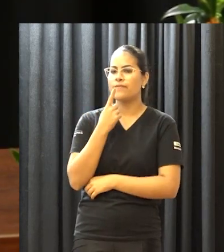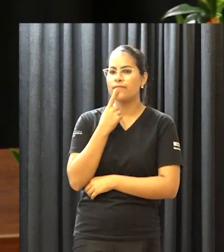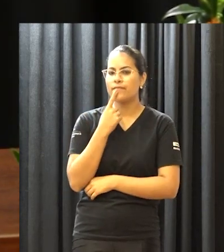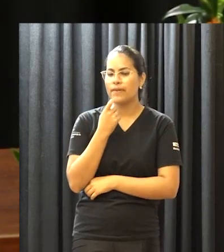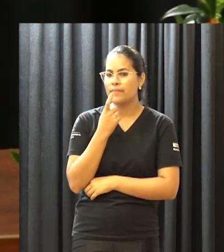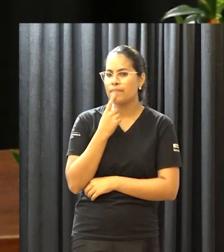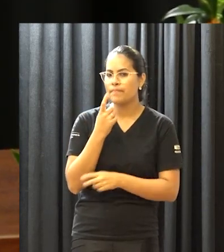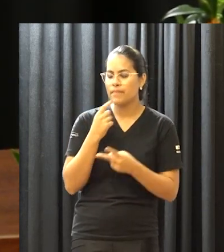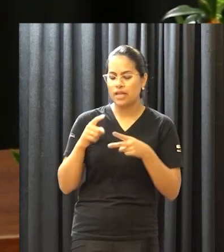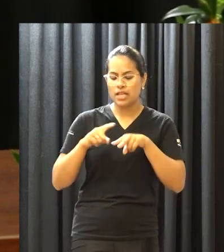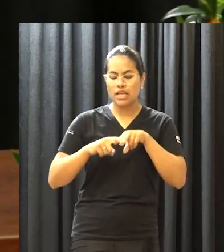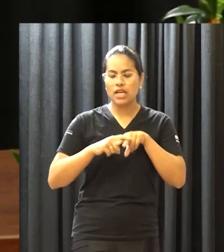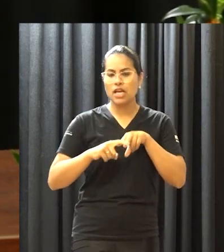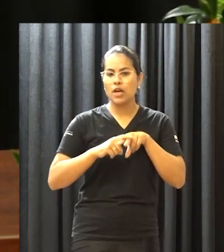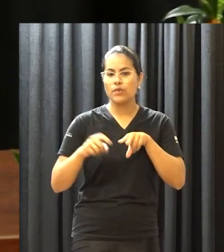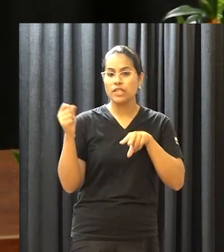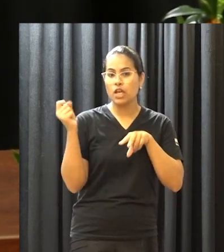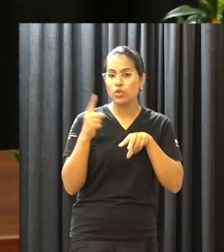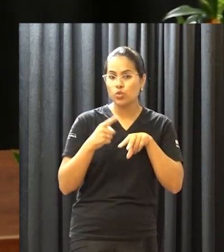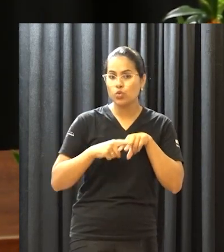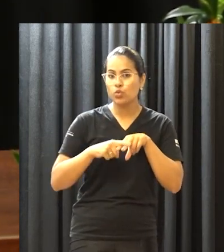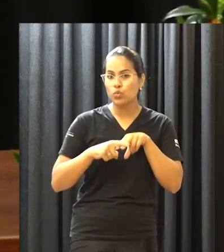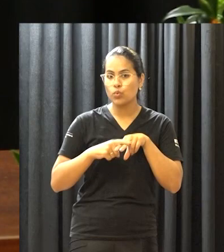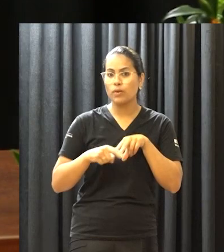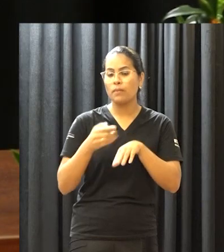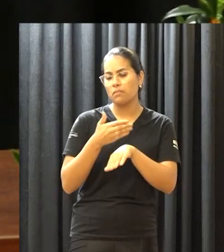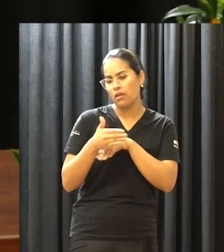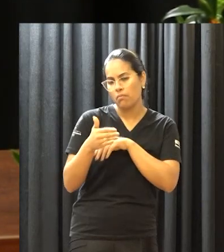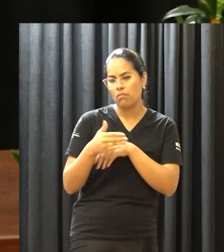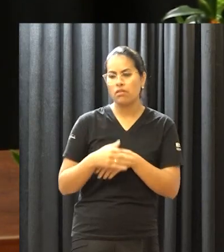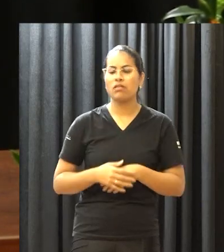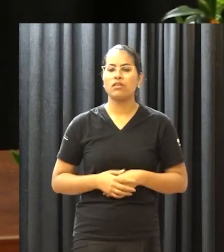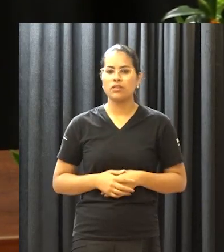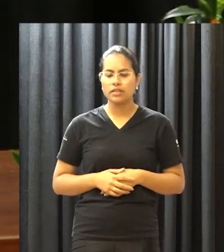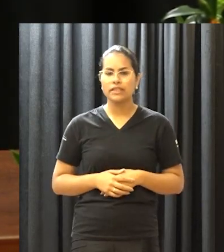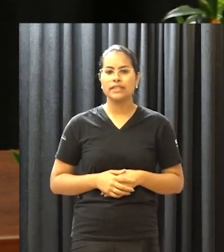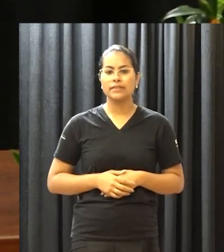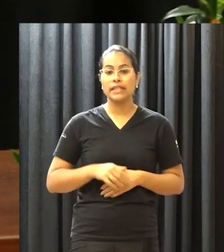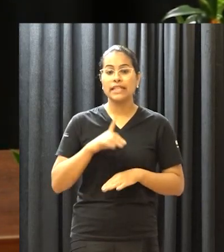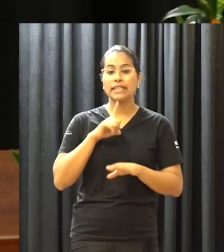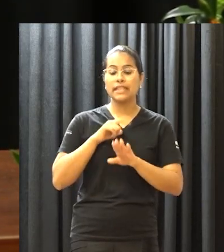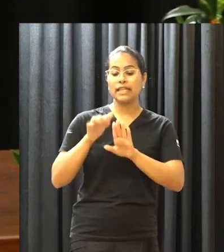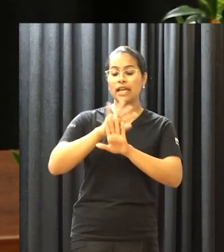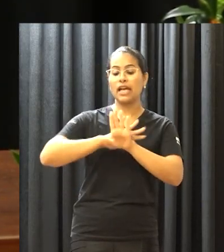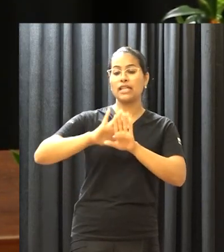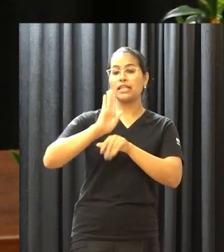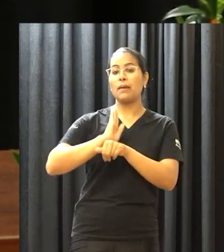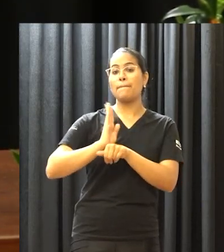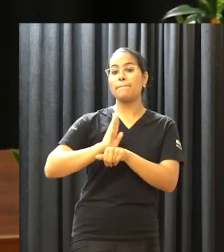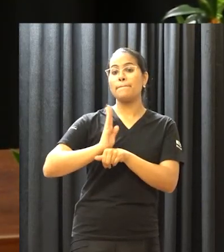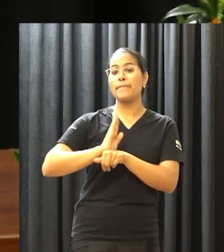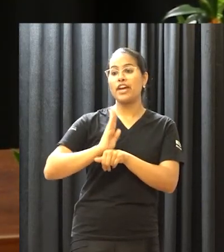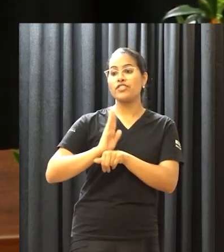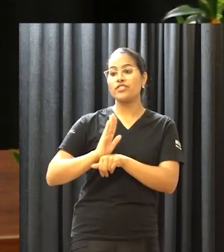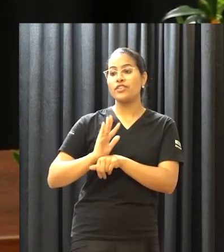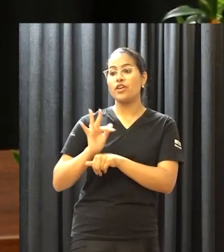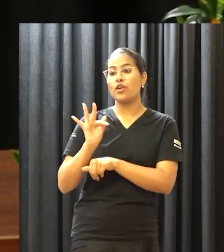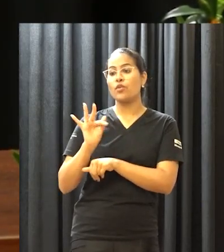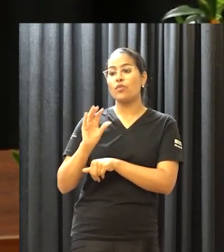ali do retrato dela, do quadrado onde ela está, assim, desse retrato, é em tons de bege, com as folhas, gente, que